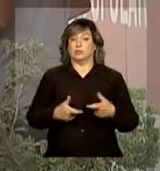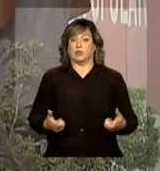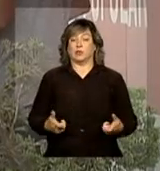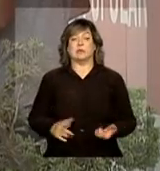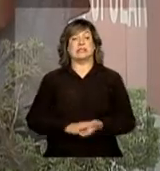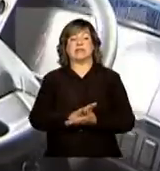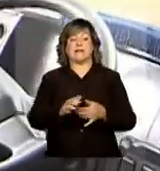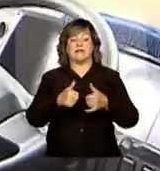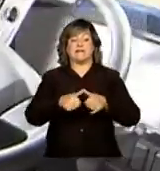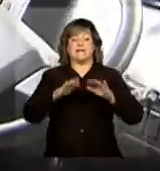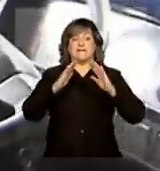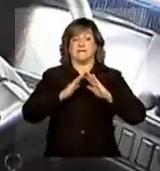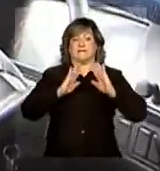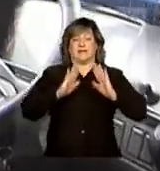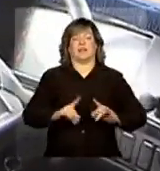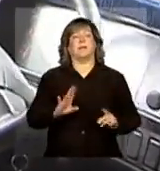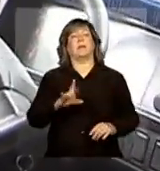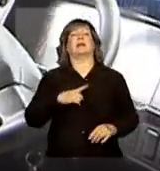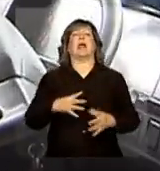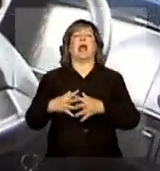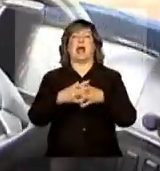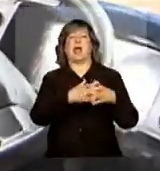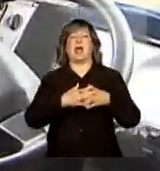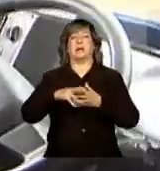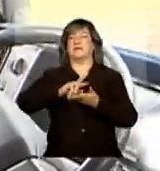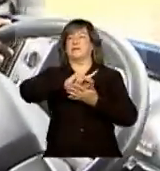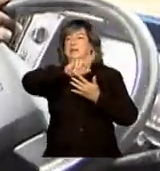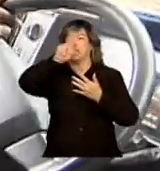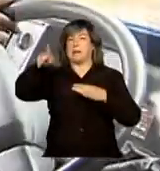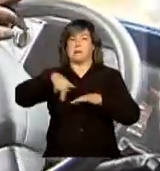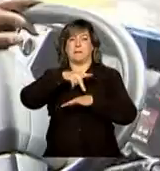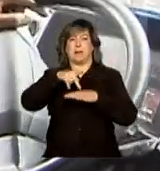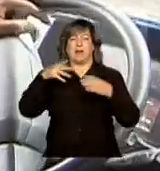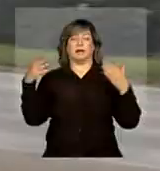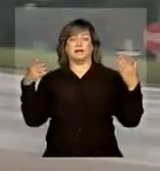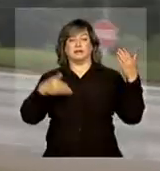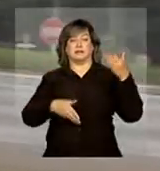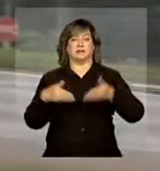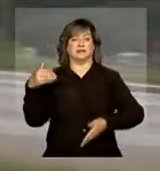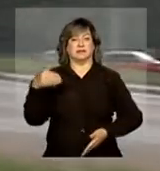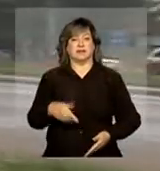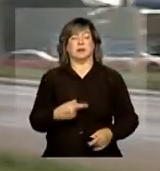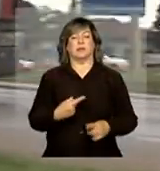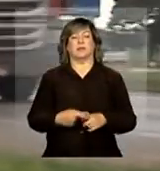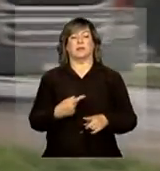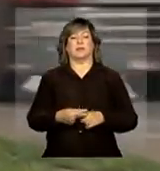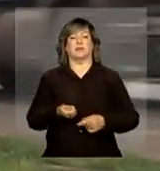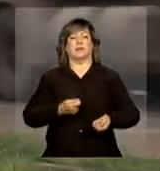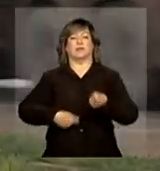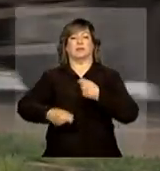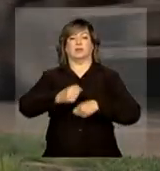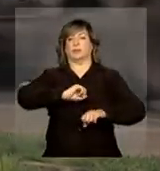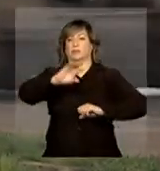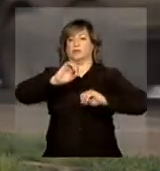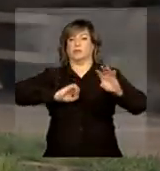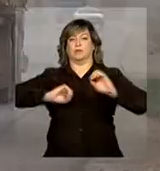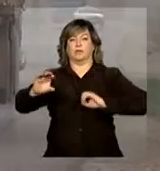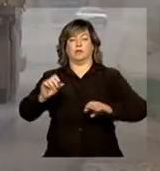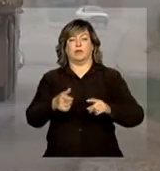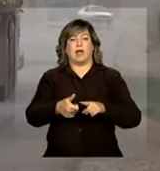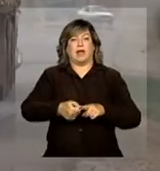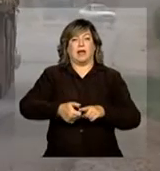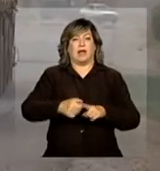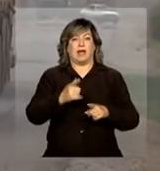fixar residência. São caminhoneiros de todo o país, peças fundamentais na logística do escoamento da produção de